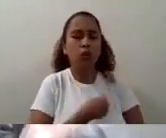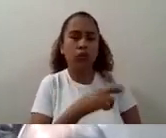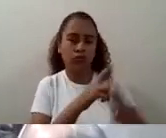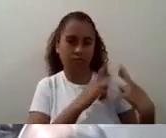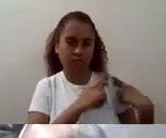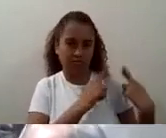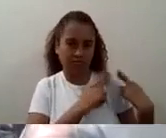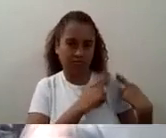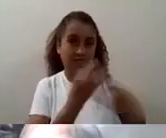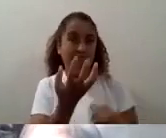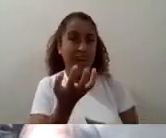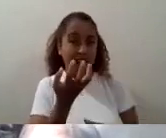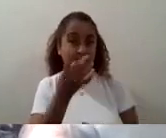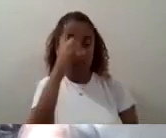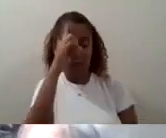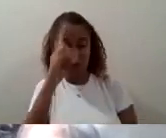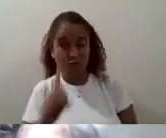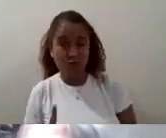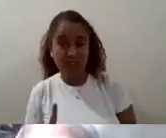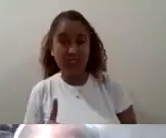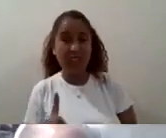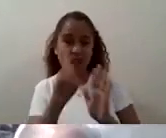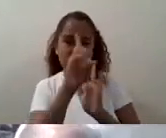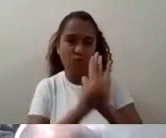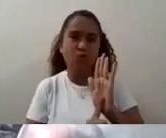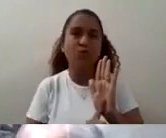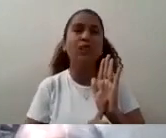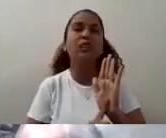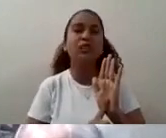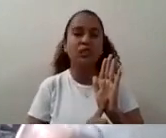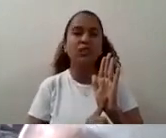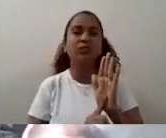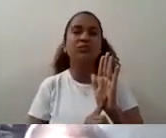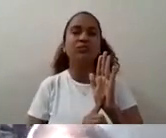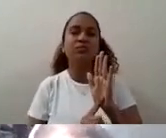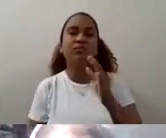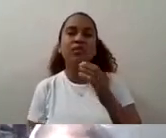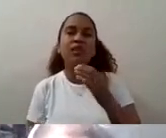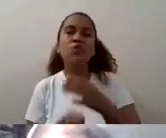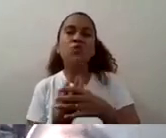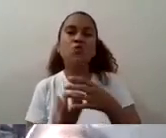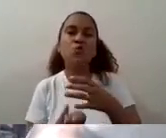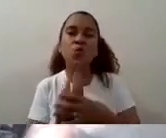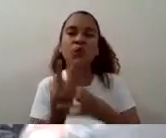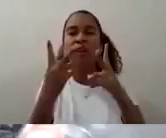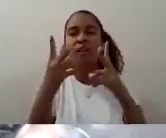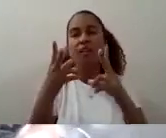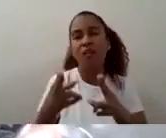direito brotar como fonte, correr a justiça qual riacho que não seca, de Amós 5:24.